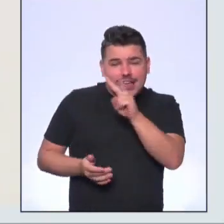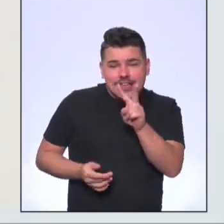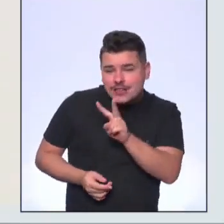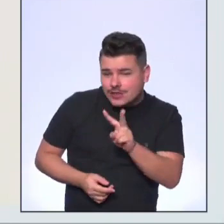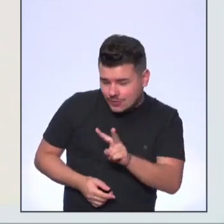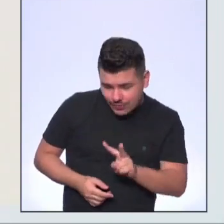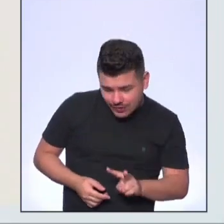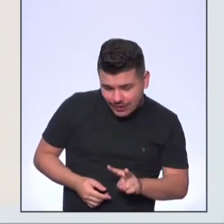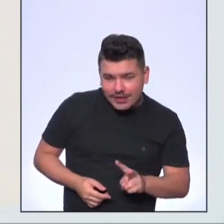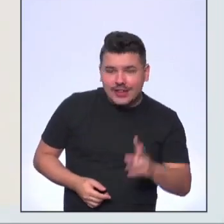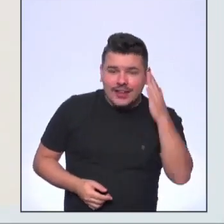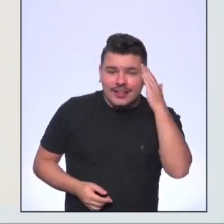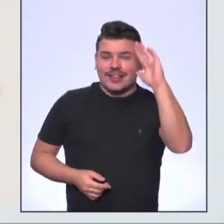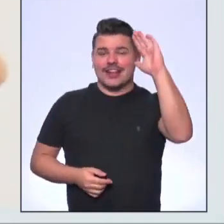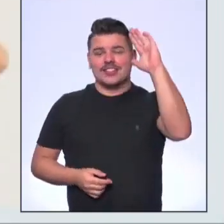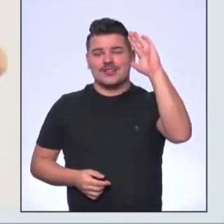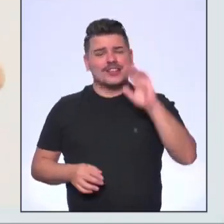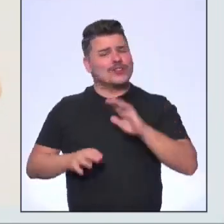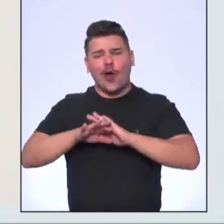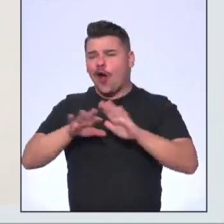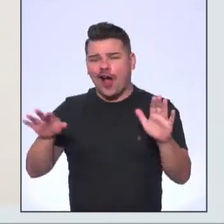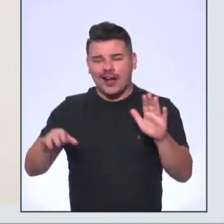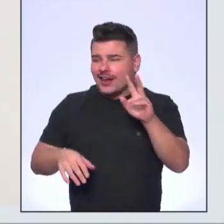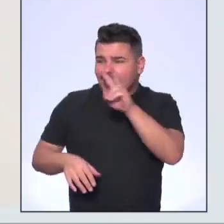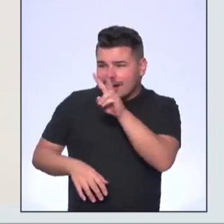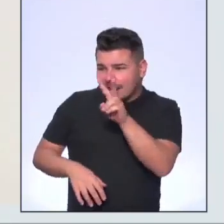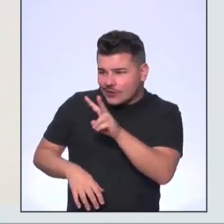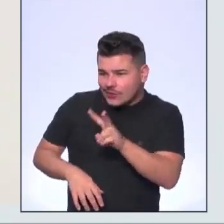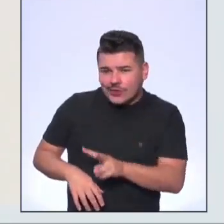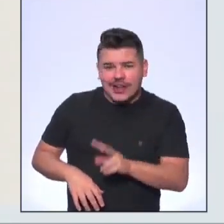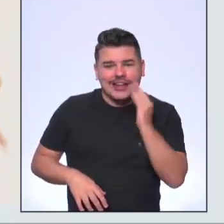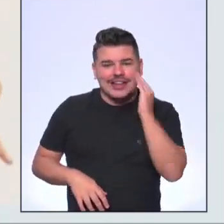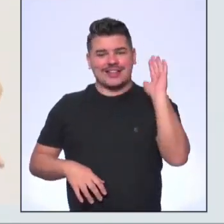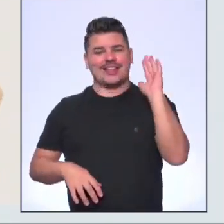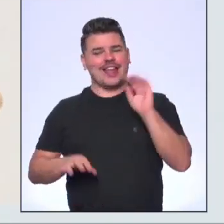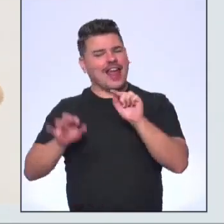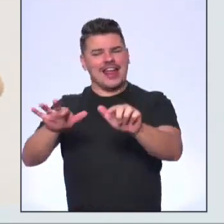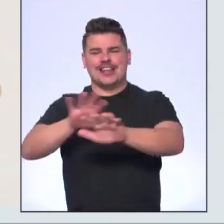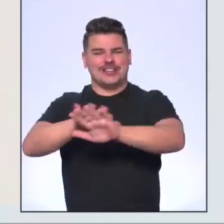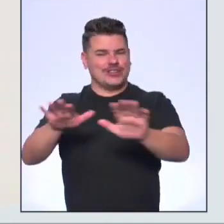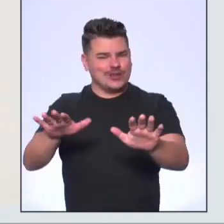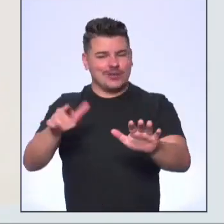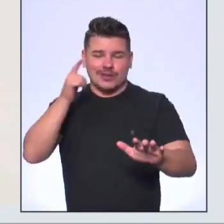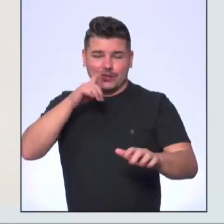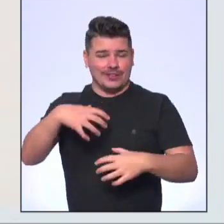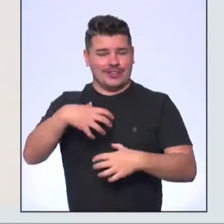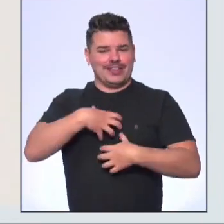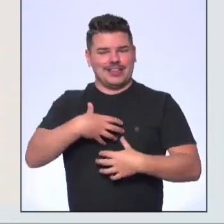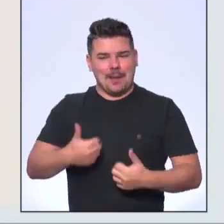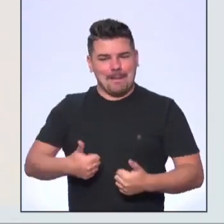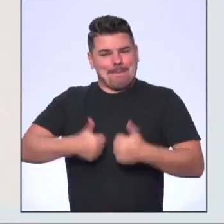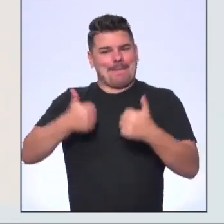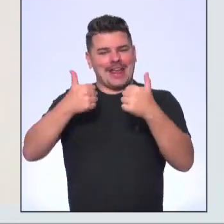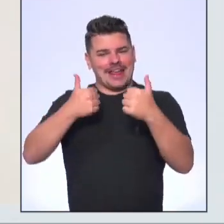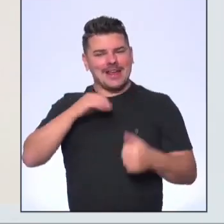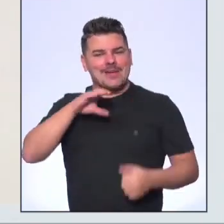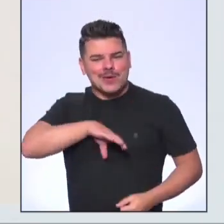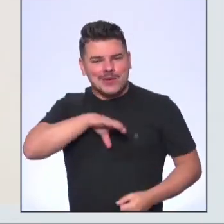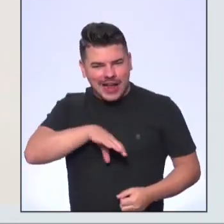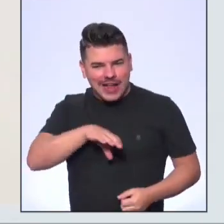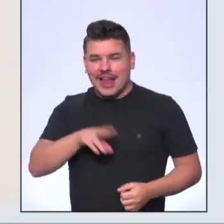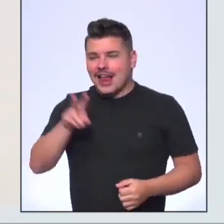de texto, tá? O que você precisa para se dar bem na disciplina de português é saber